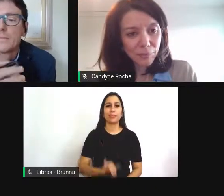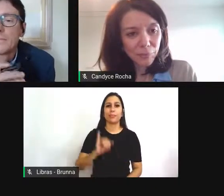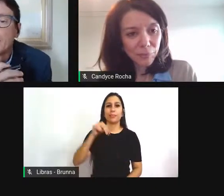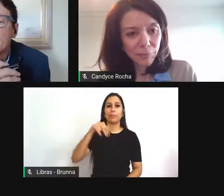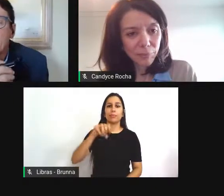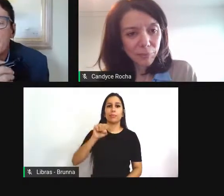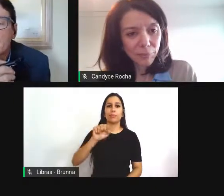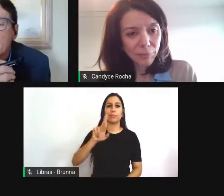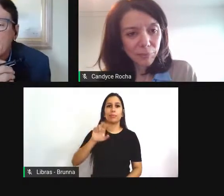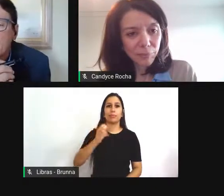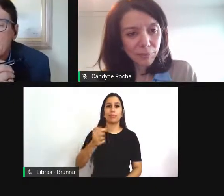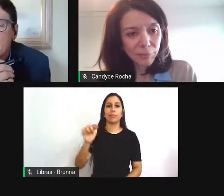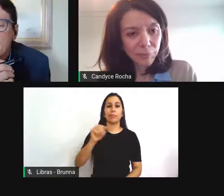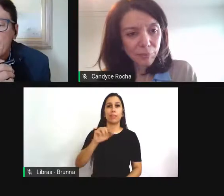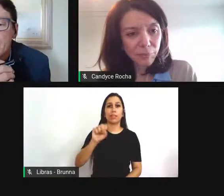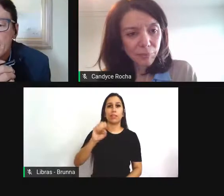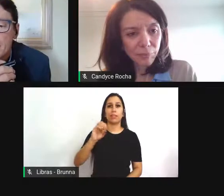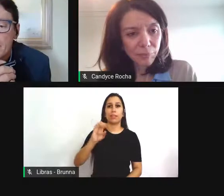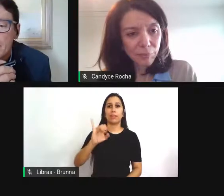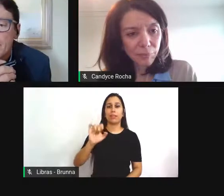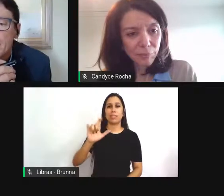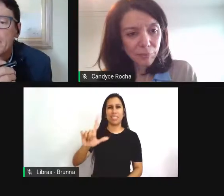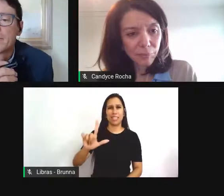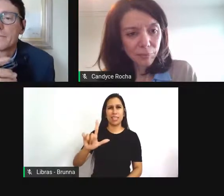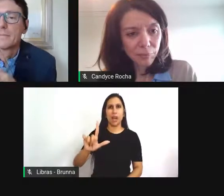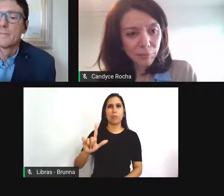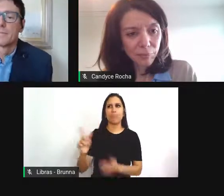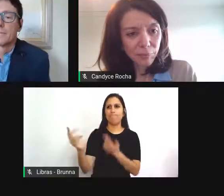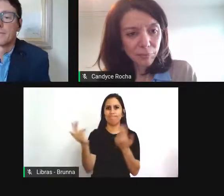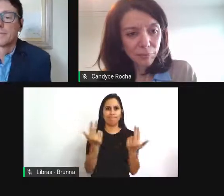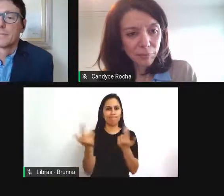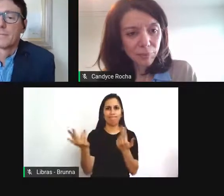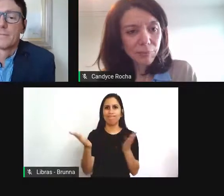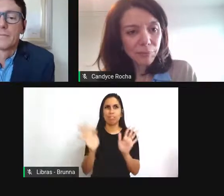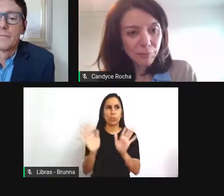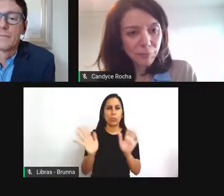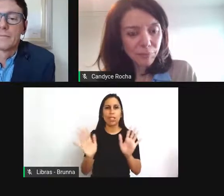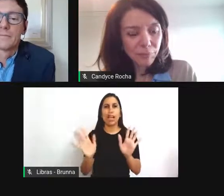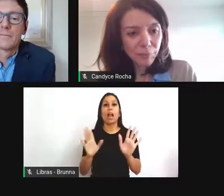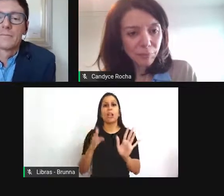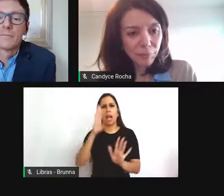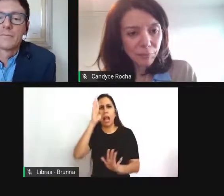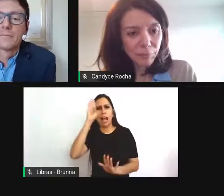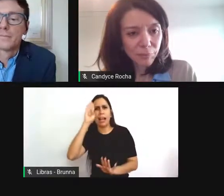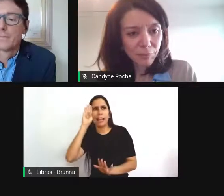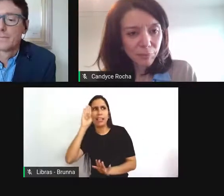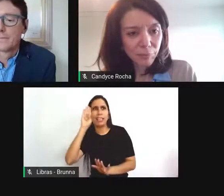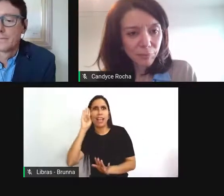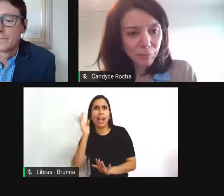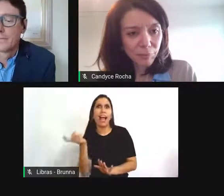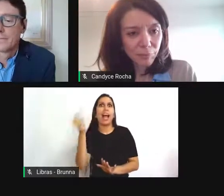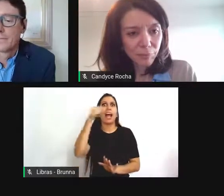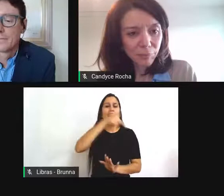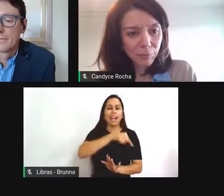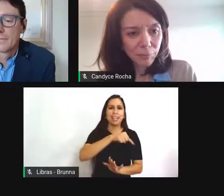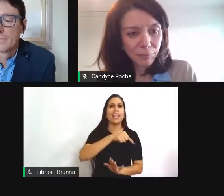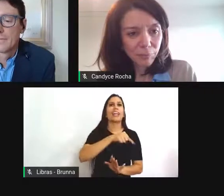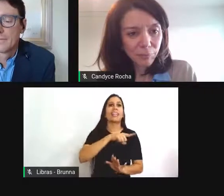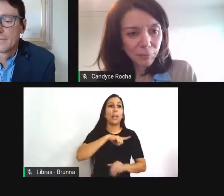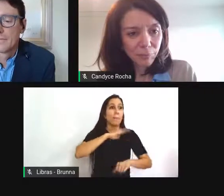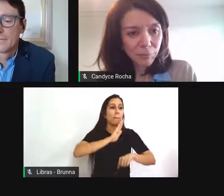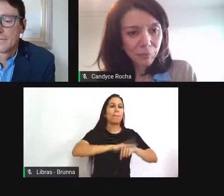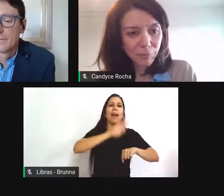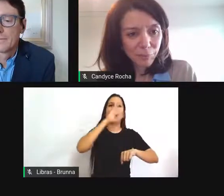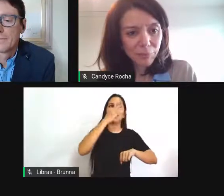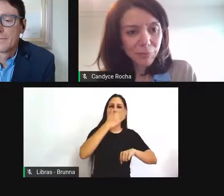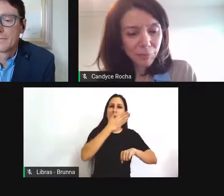a escolha dos trabalhos é muito heterogênea. Ela vai desde o mais acadêmico, como foi o meu, até um software bastante prático, como o